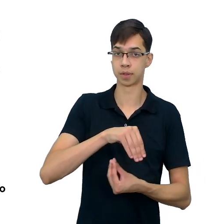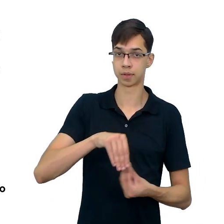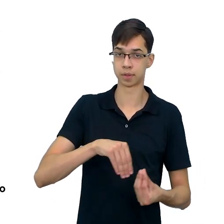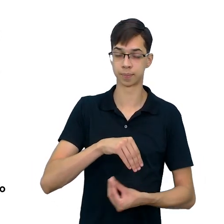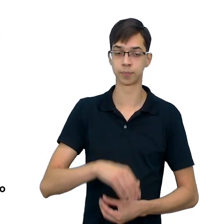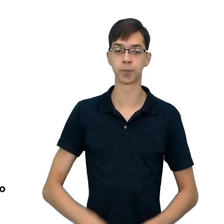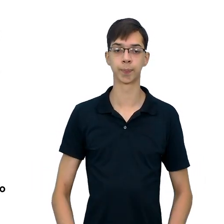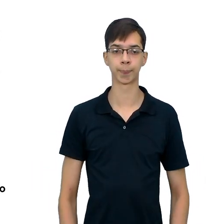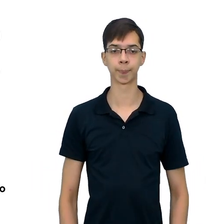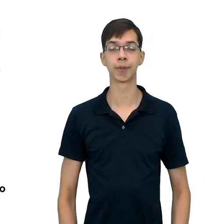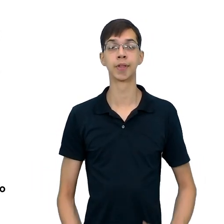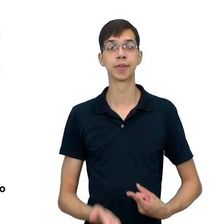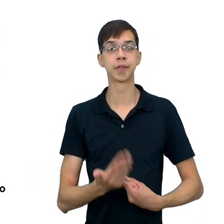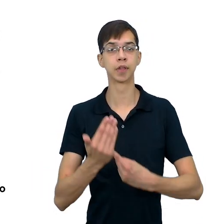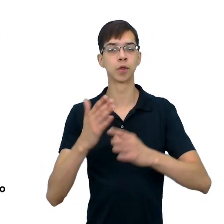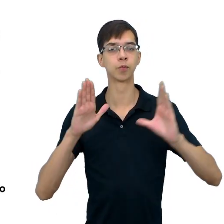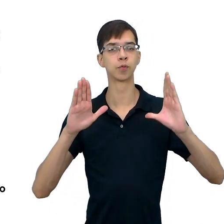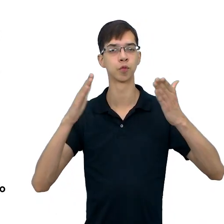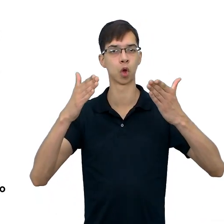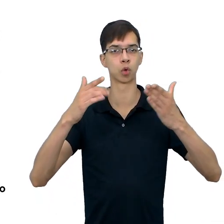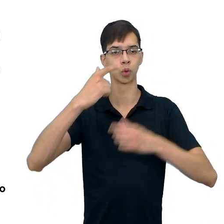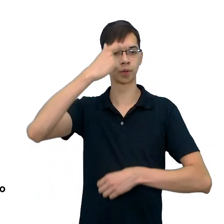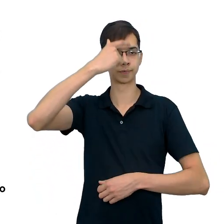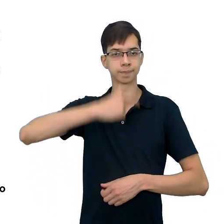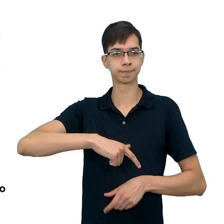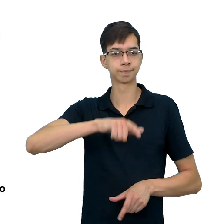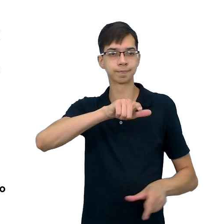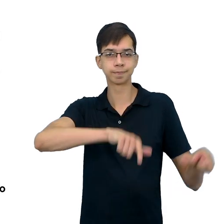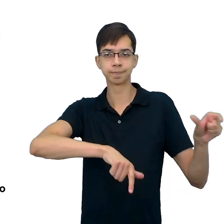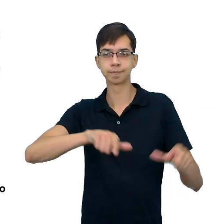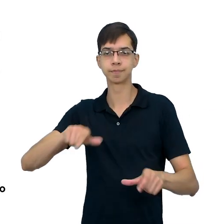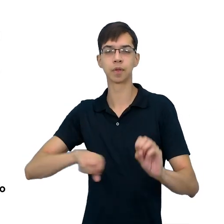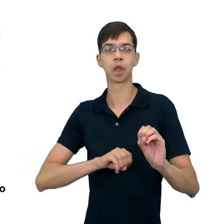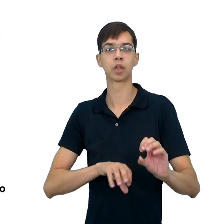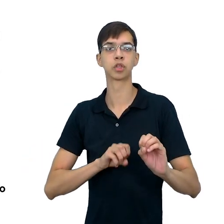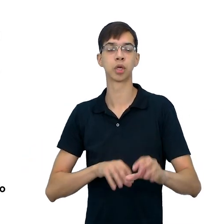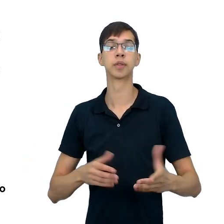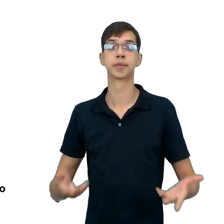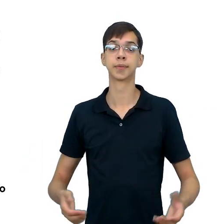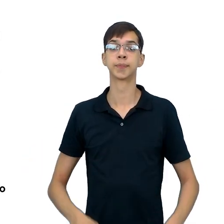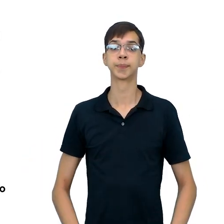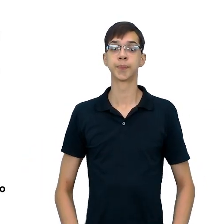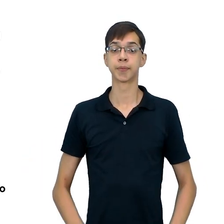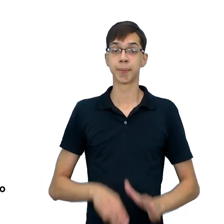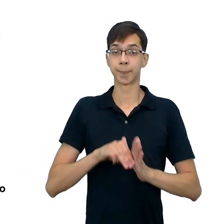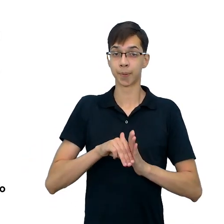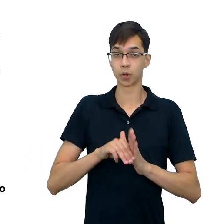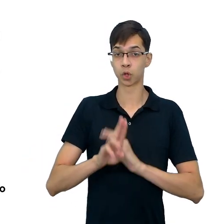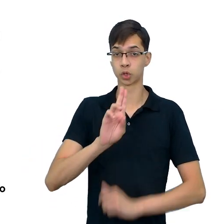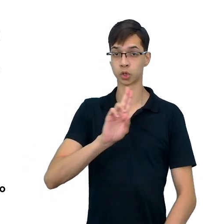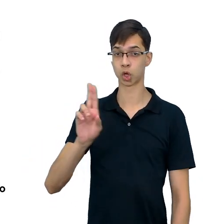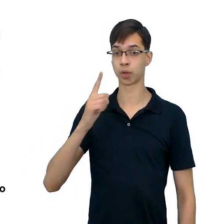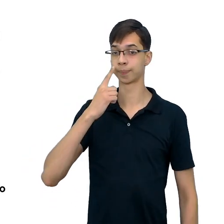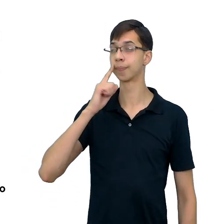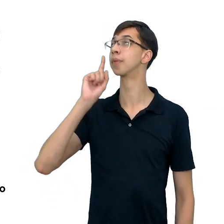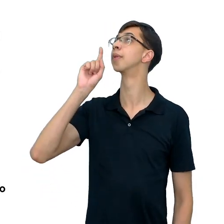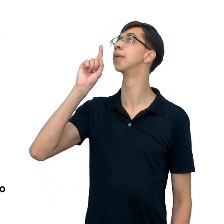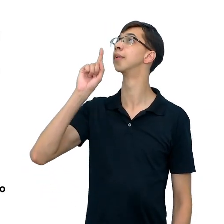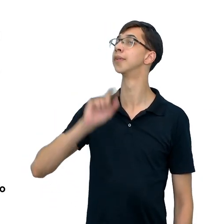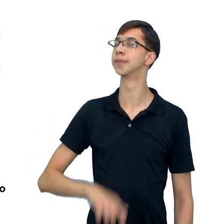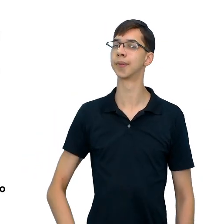e Tecnologia na Educação, a metodologia rotação por estações, ela deve ser organizada em grupos,